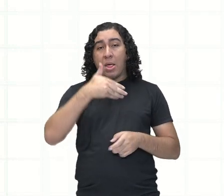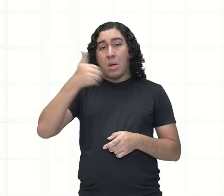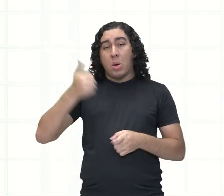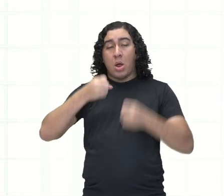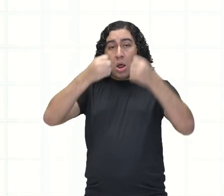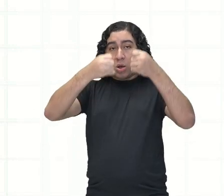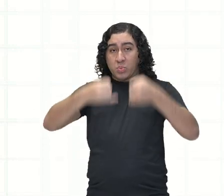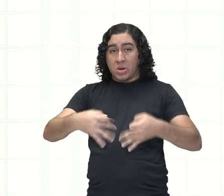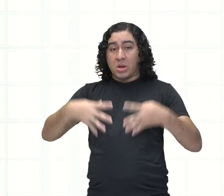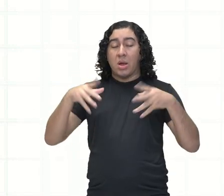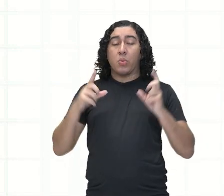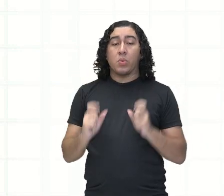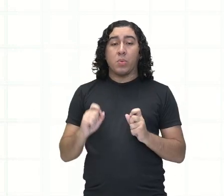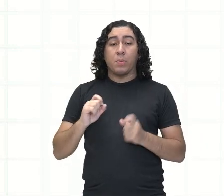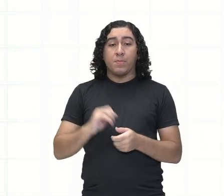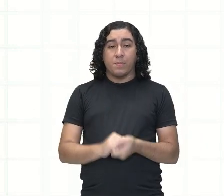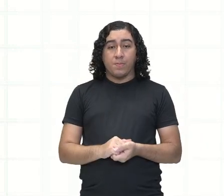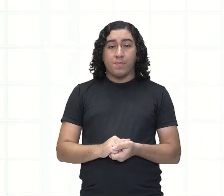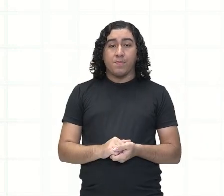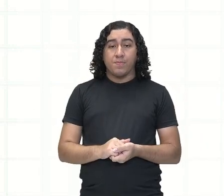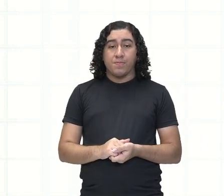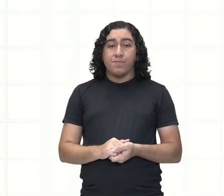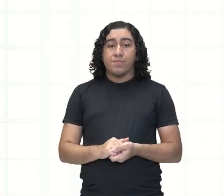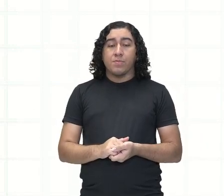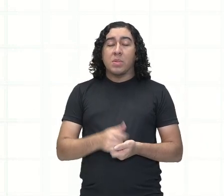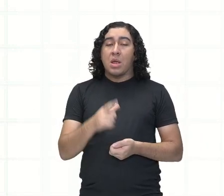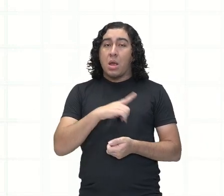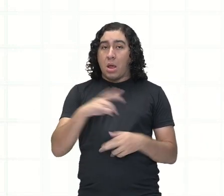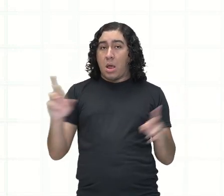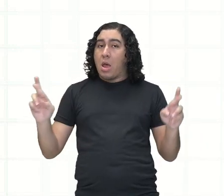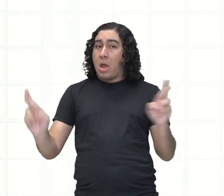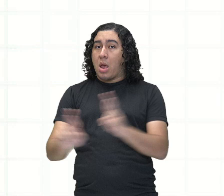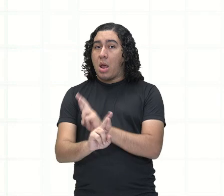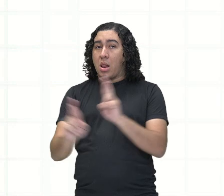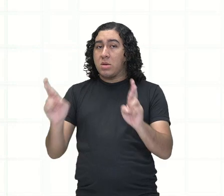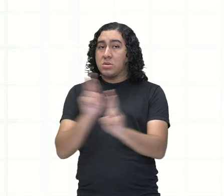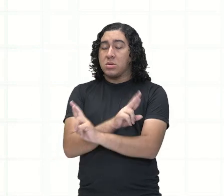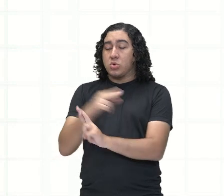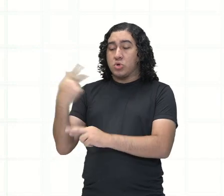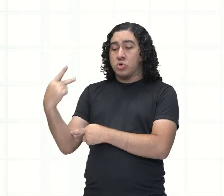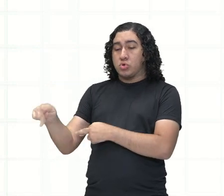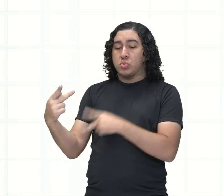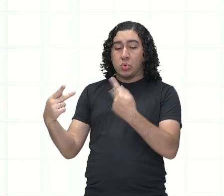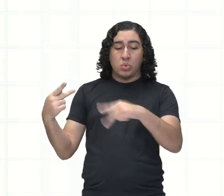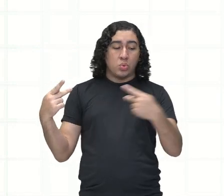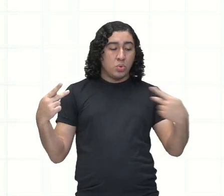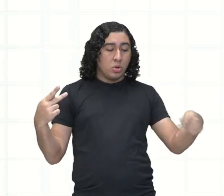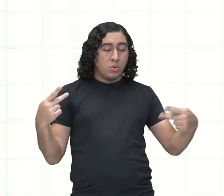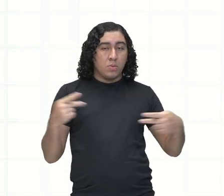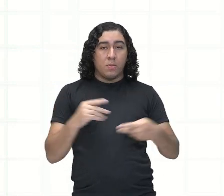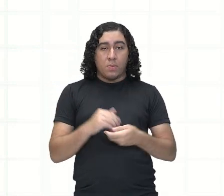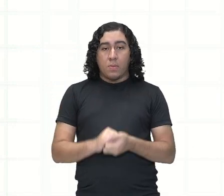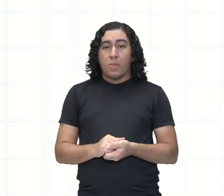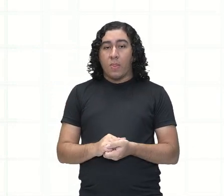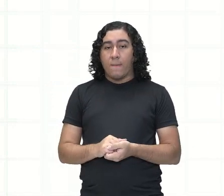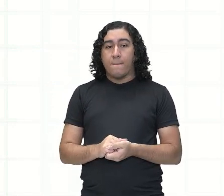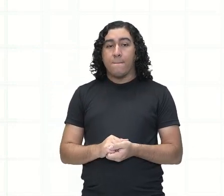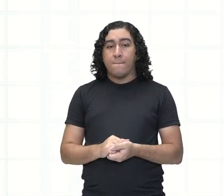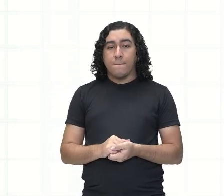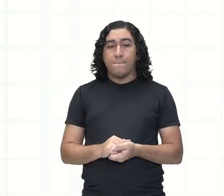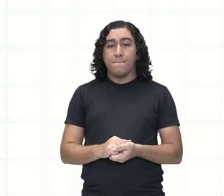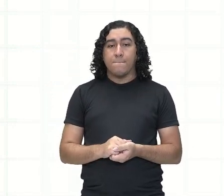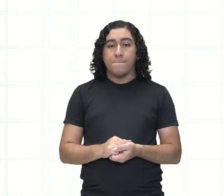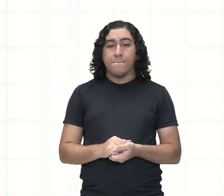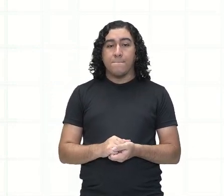porque a relação que há entre esses organismos produtores, consumidores e